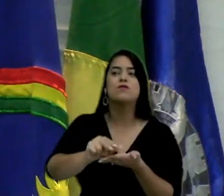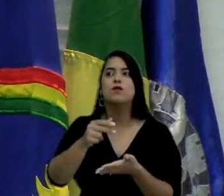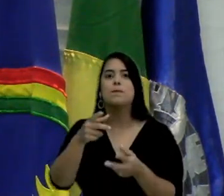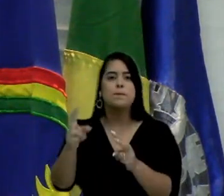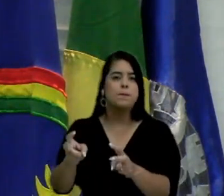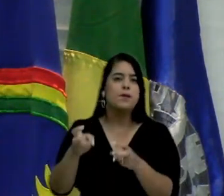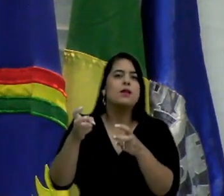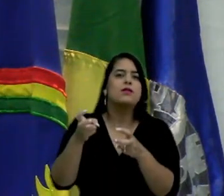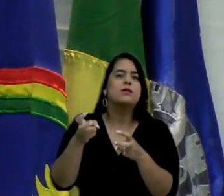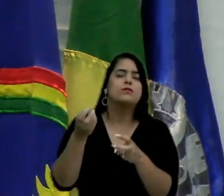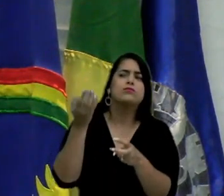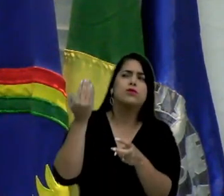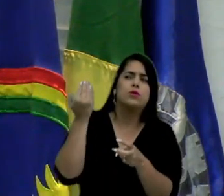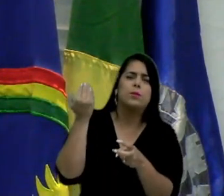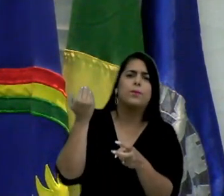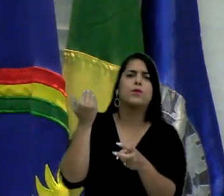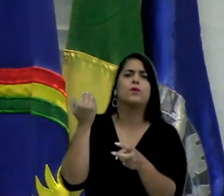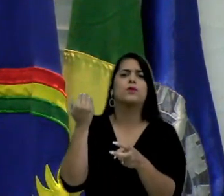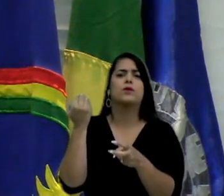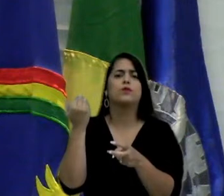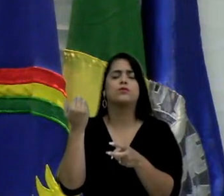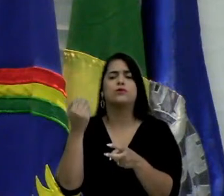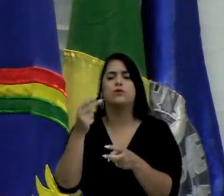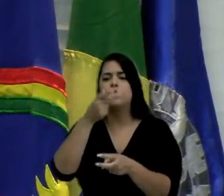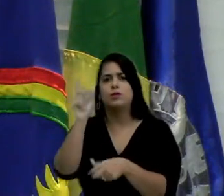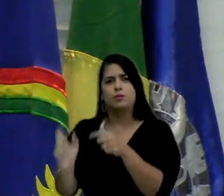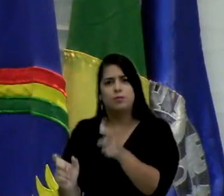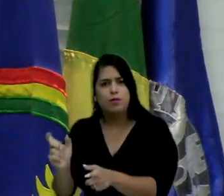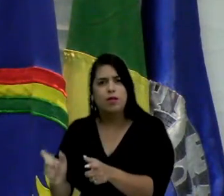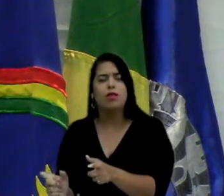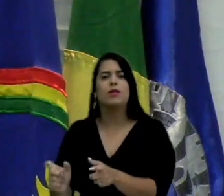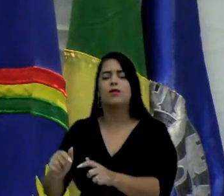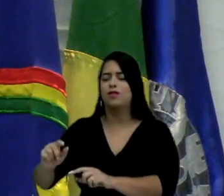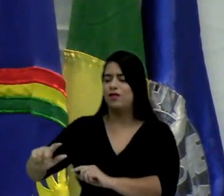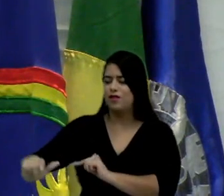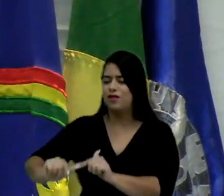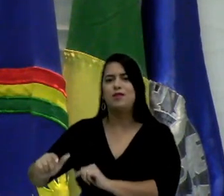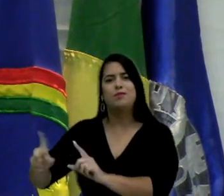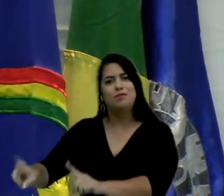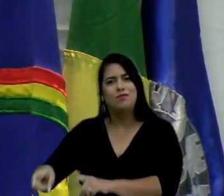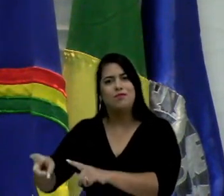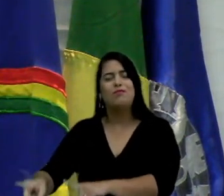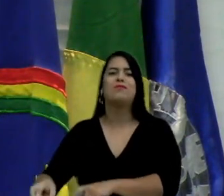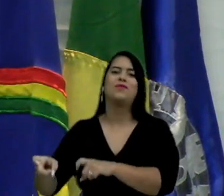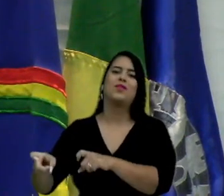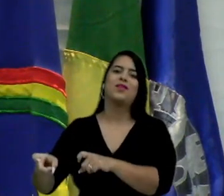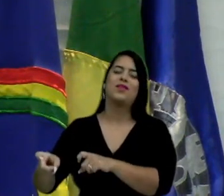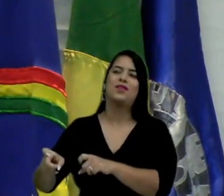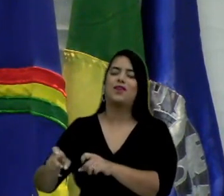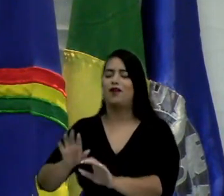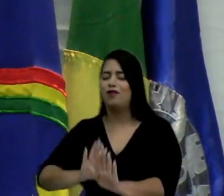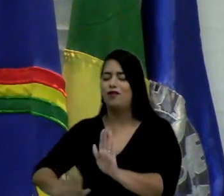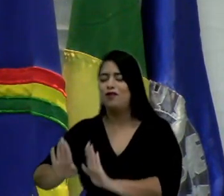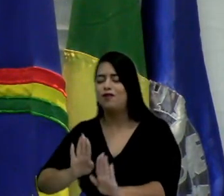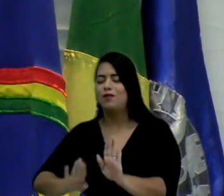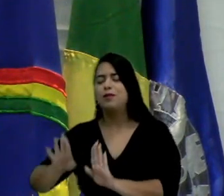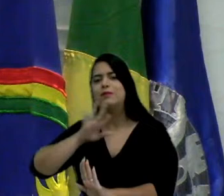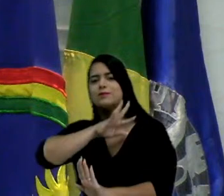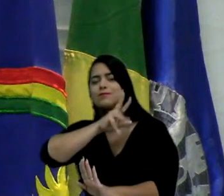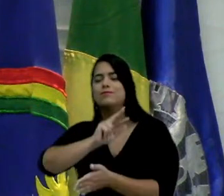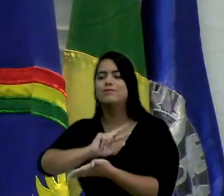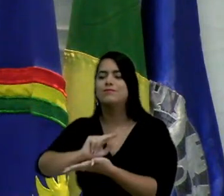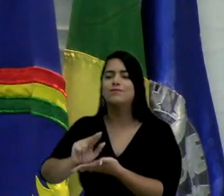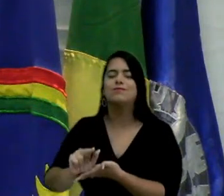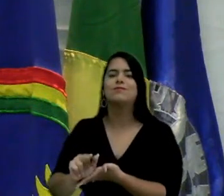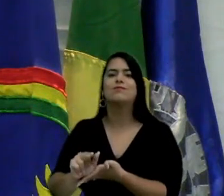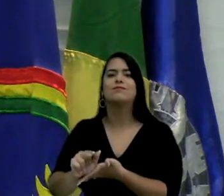depois da realização da proleite com os pequenos produtores os nossos agricultores nossos produtores eh rurais eles têm conseguido né